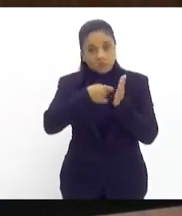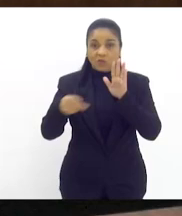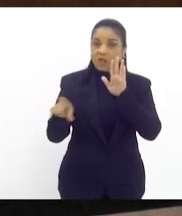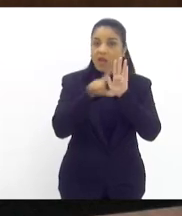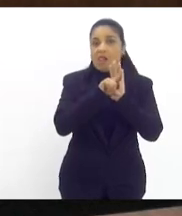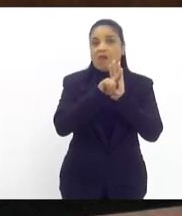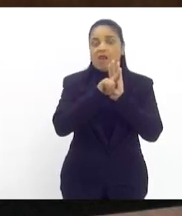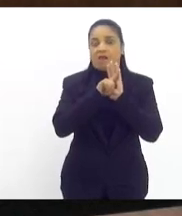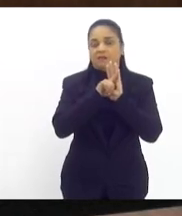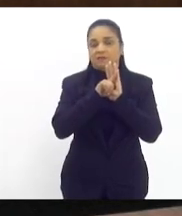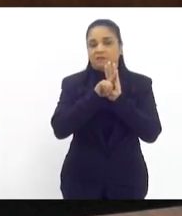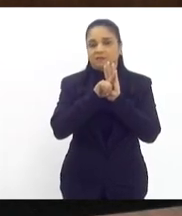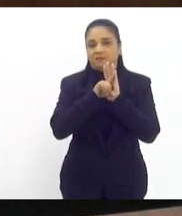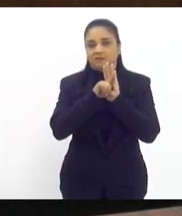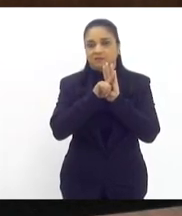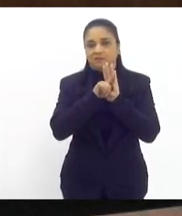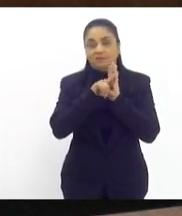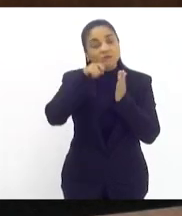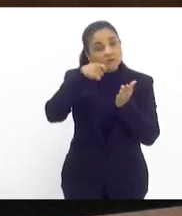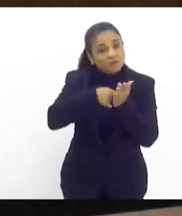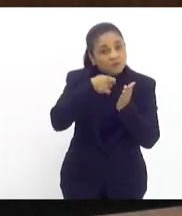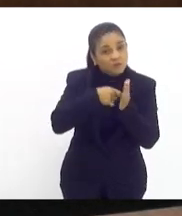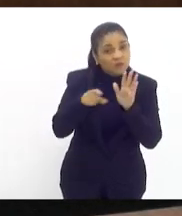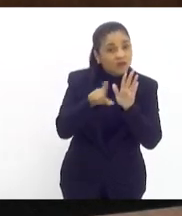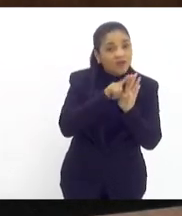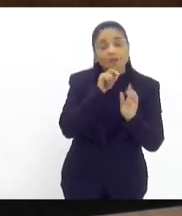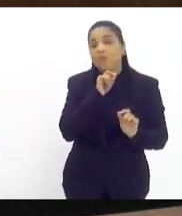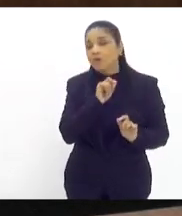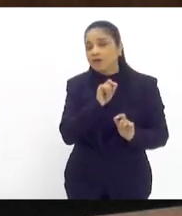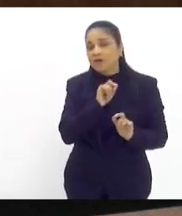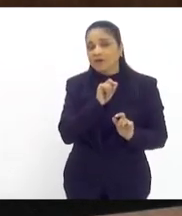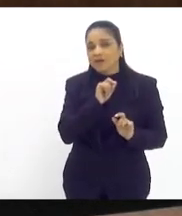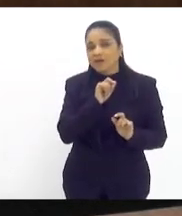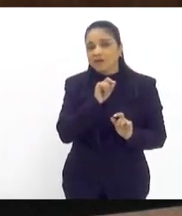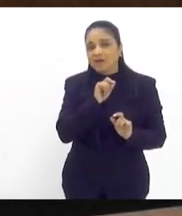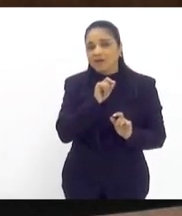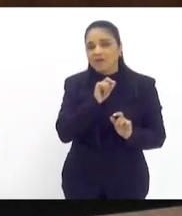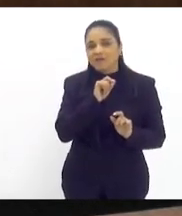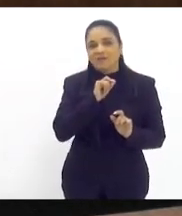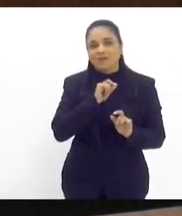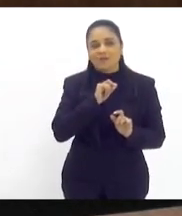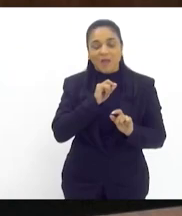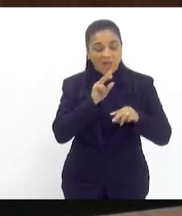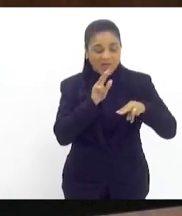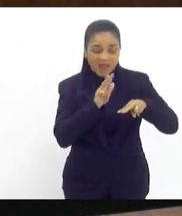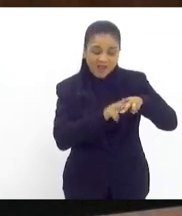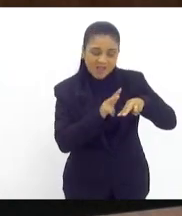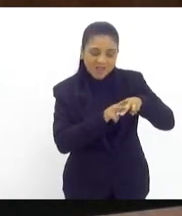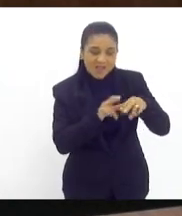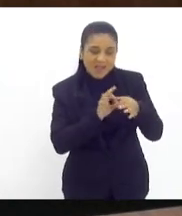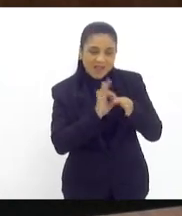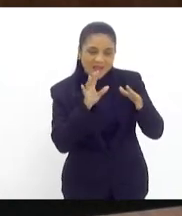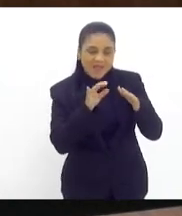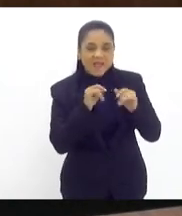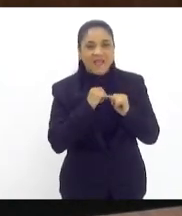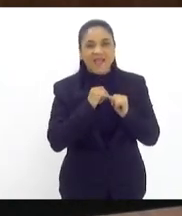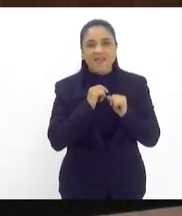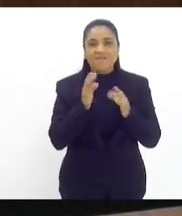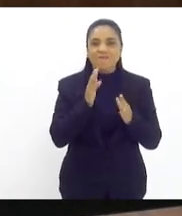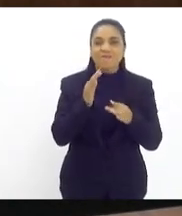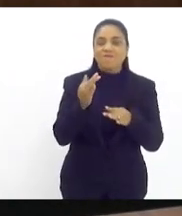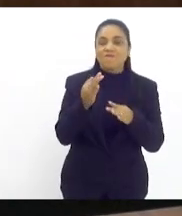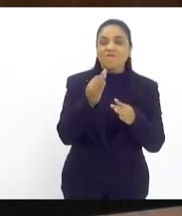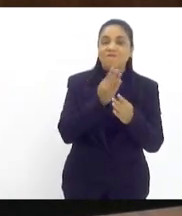o rigor da lei nós não queremos saídinhas nós não queremos progressão de